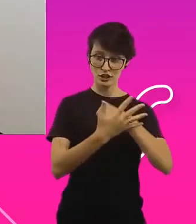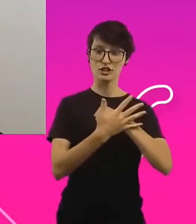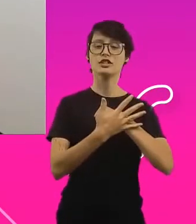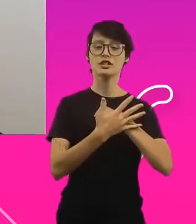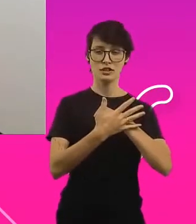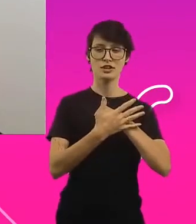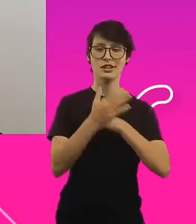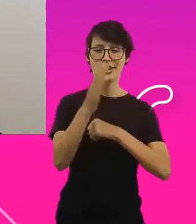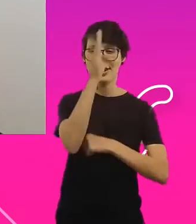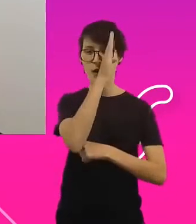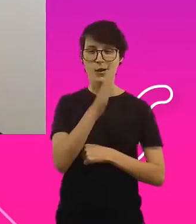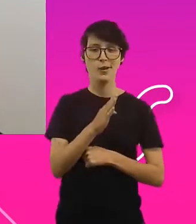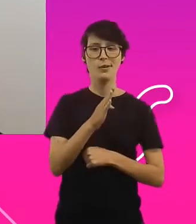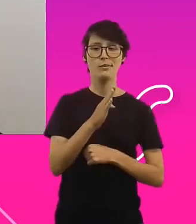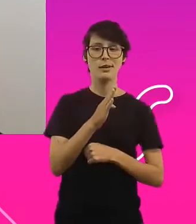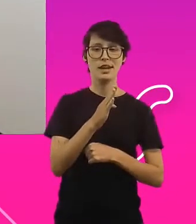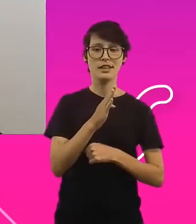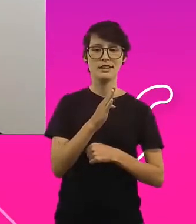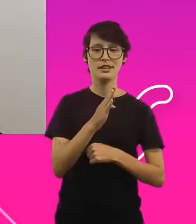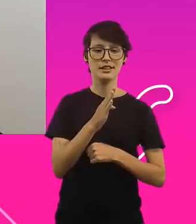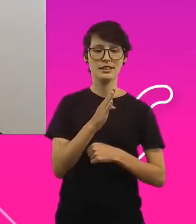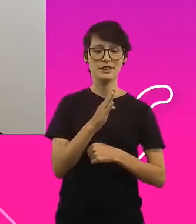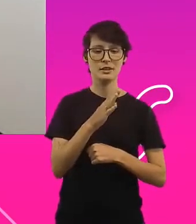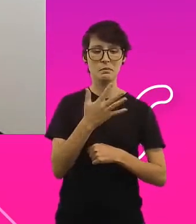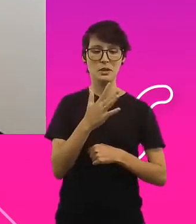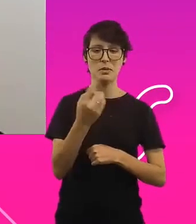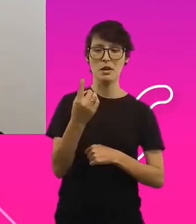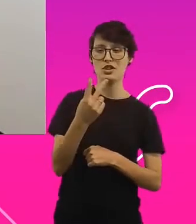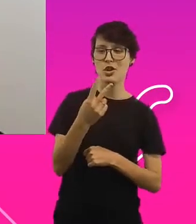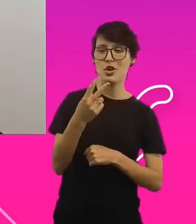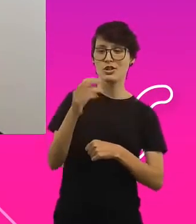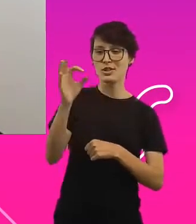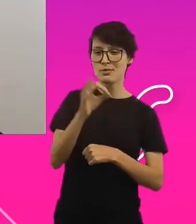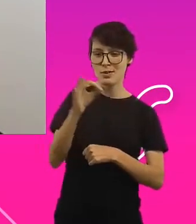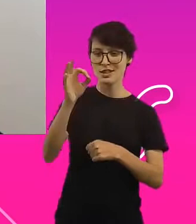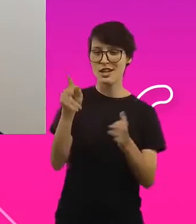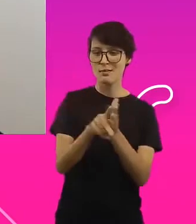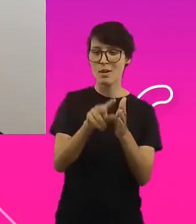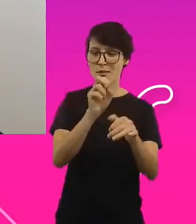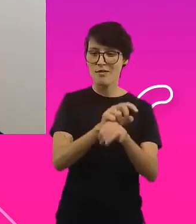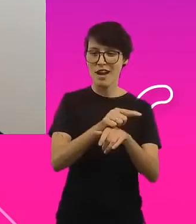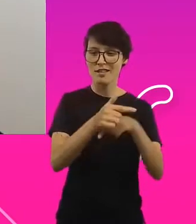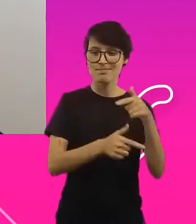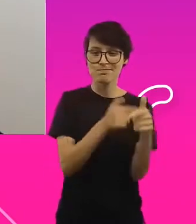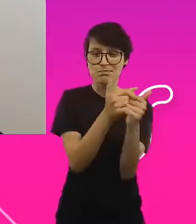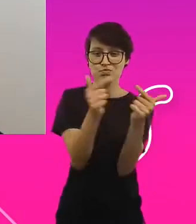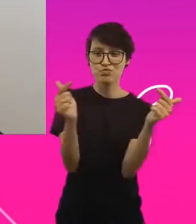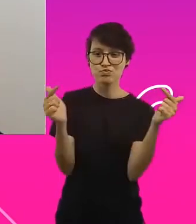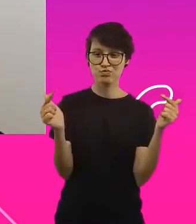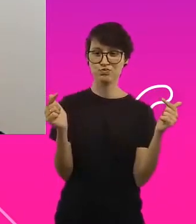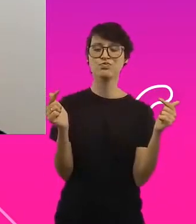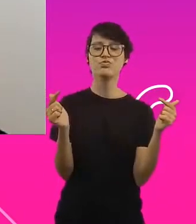desemprego no Brasil atingia cerca de 12% da força de trabalho nacional.